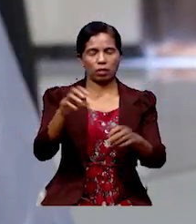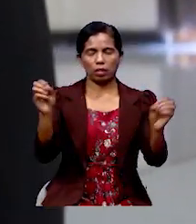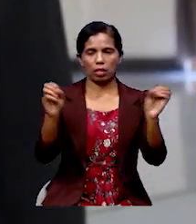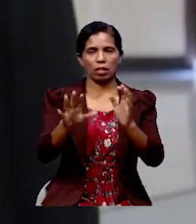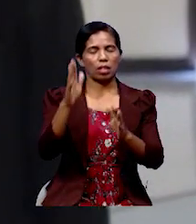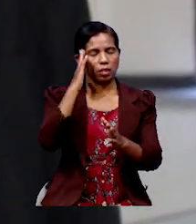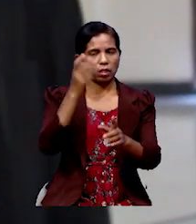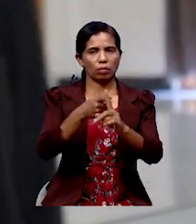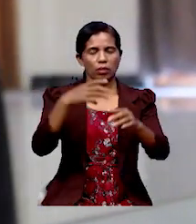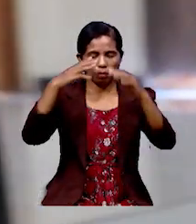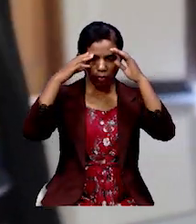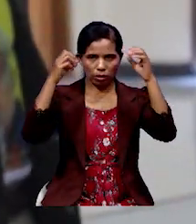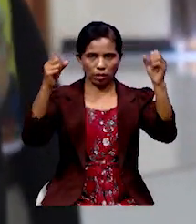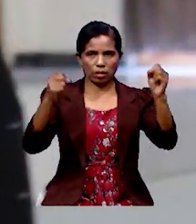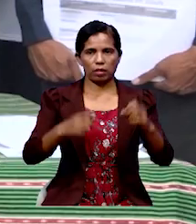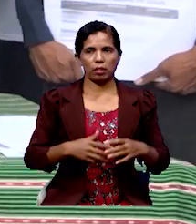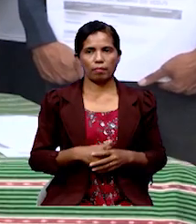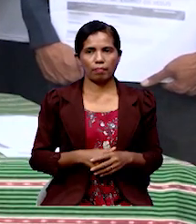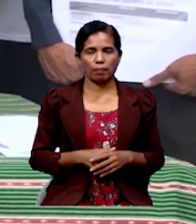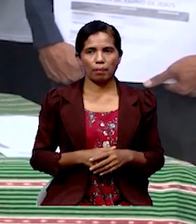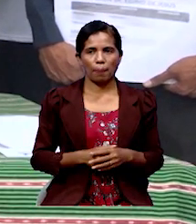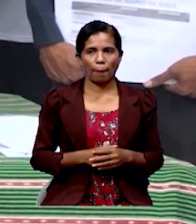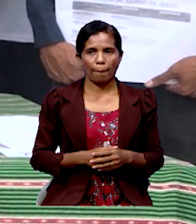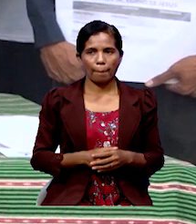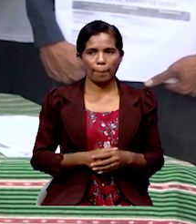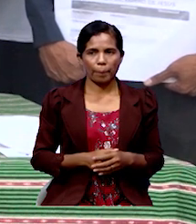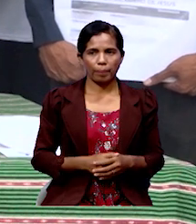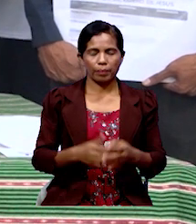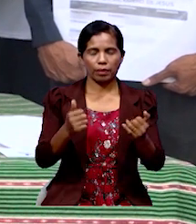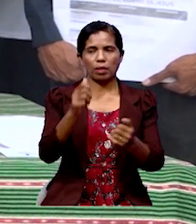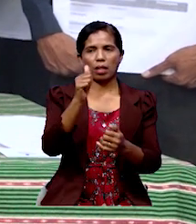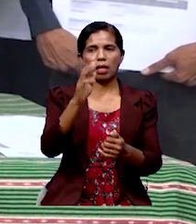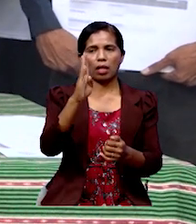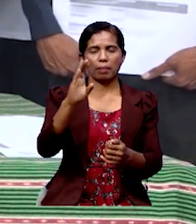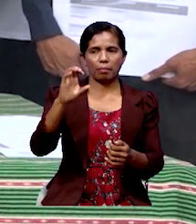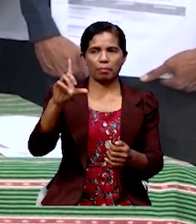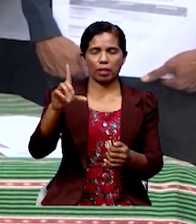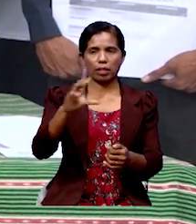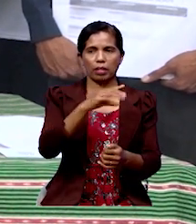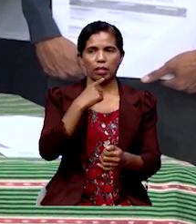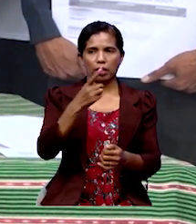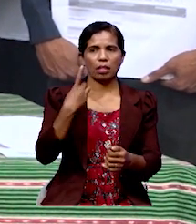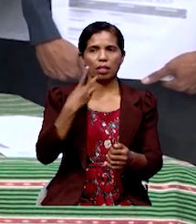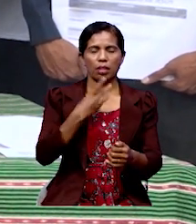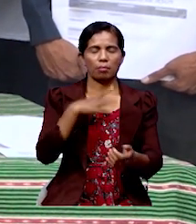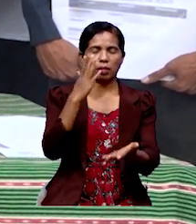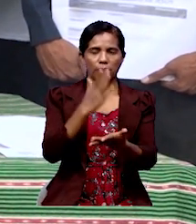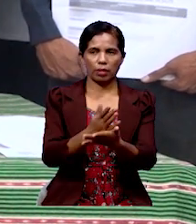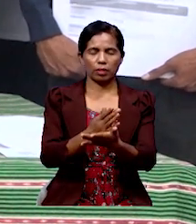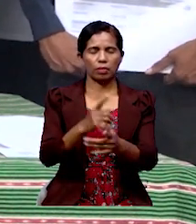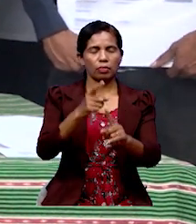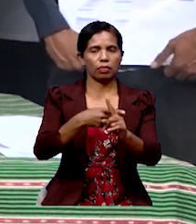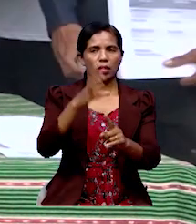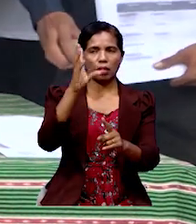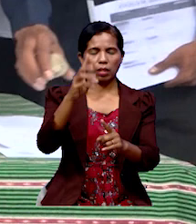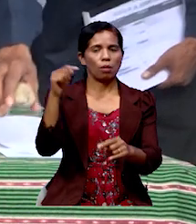si Presiden Interino Rasik. Agora Abel dihan kata ami suspende nia ba 6 meses.